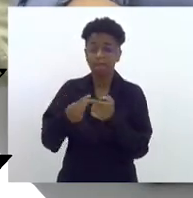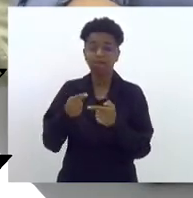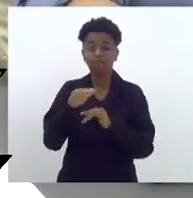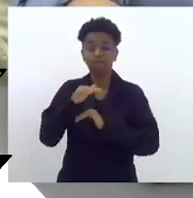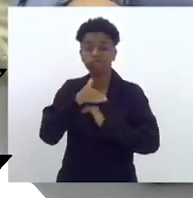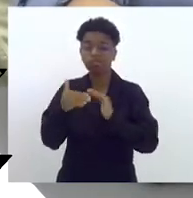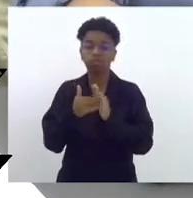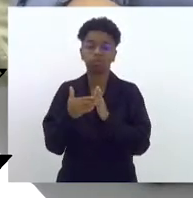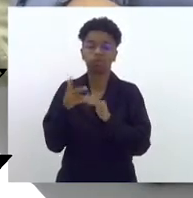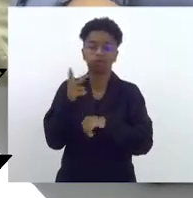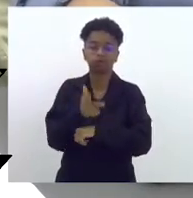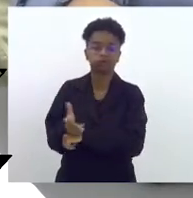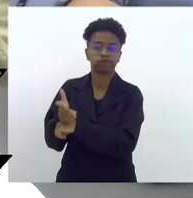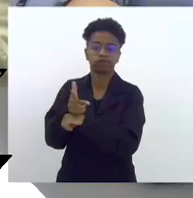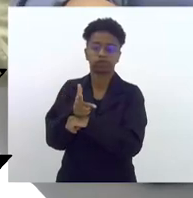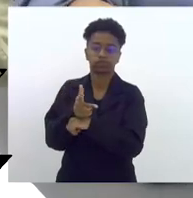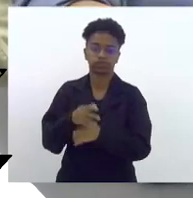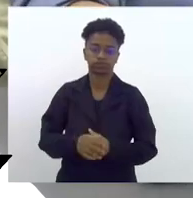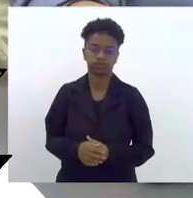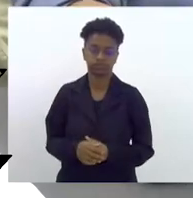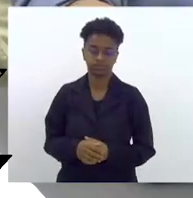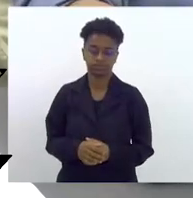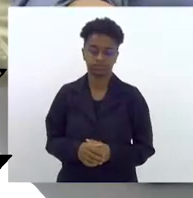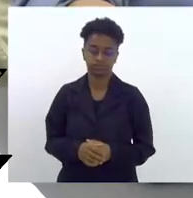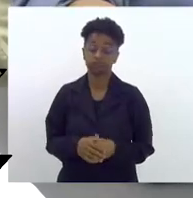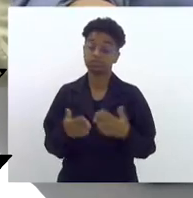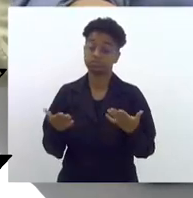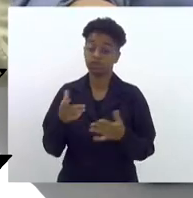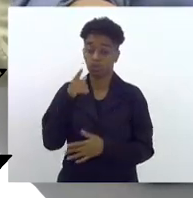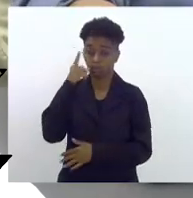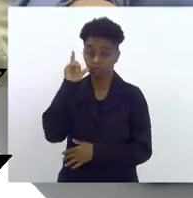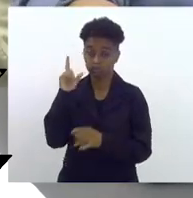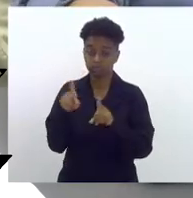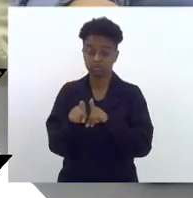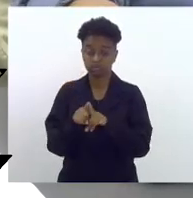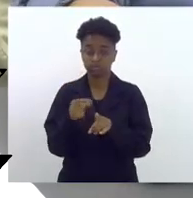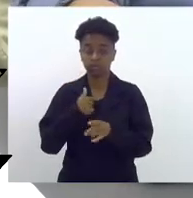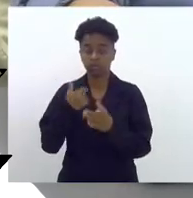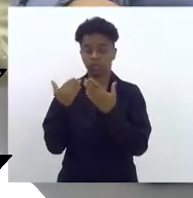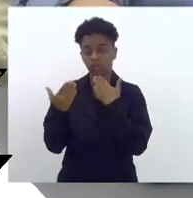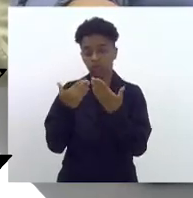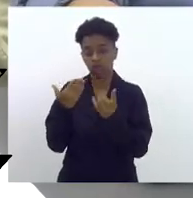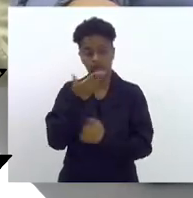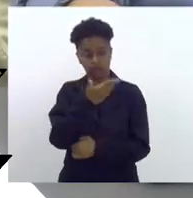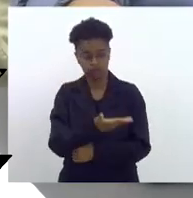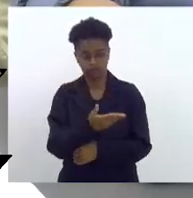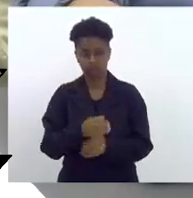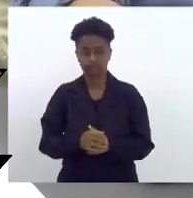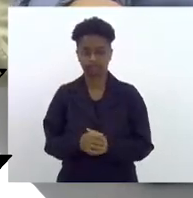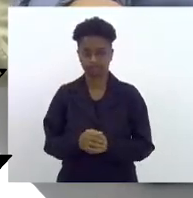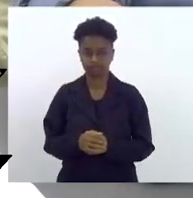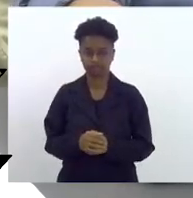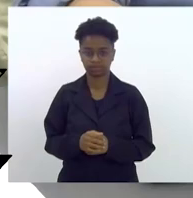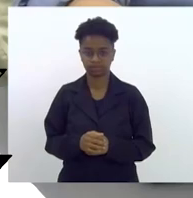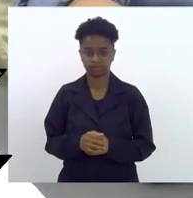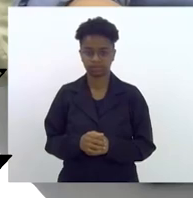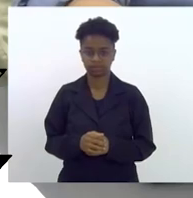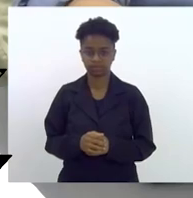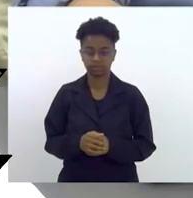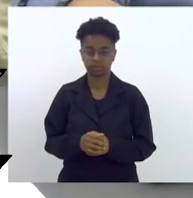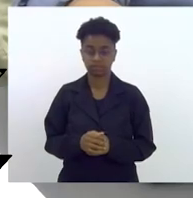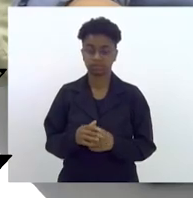filmado na aula online e por último eu queria dizer que ontem eu tive uma conversa que